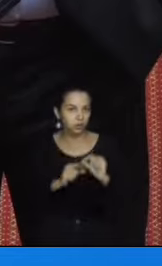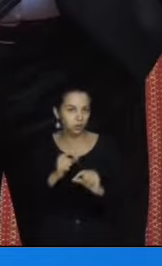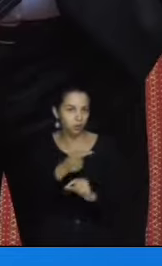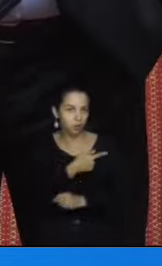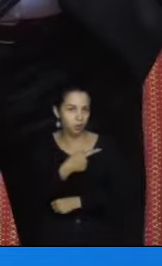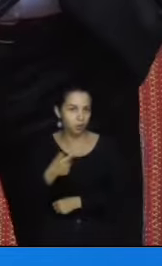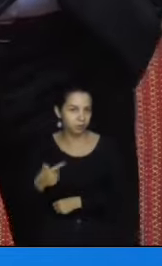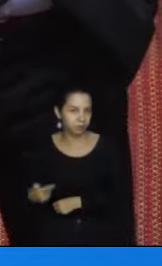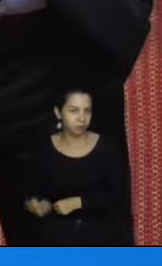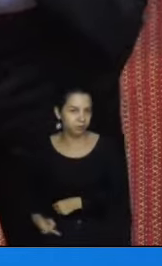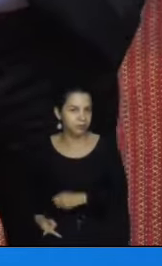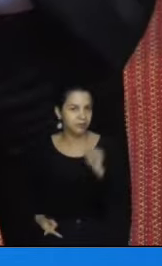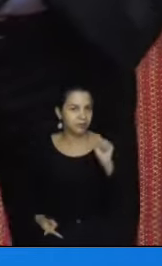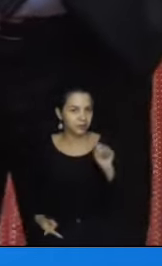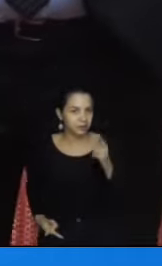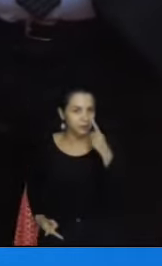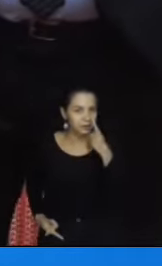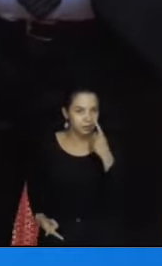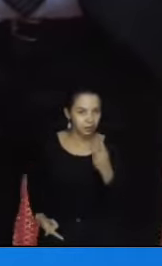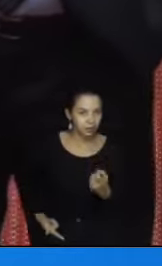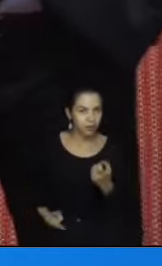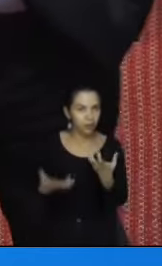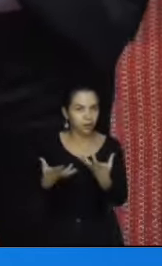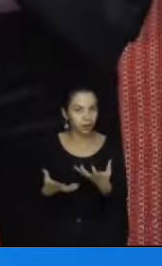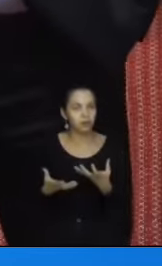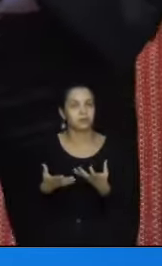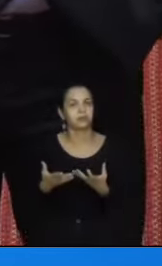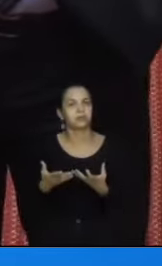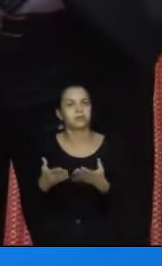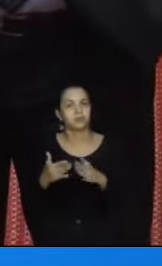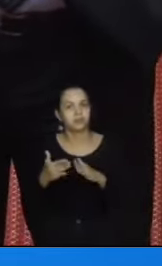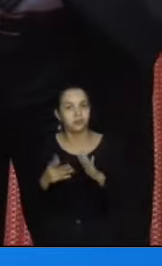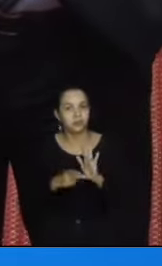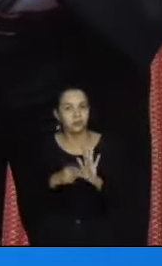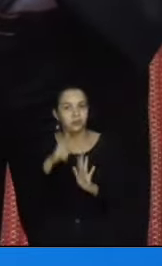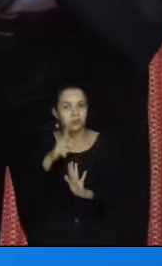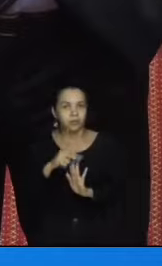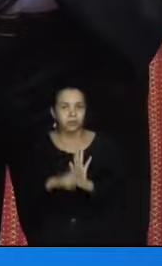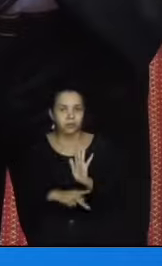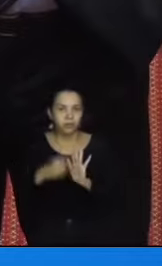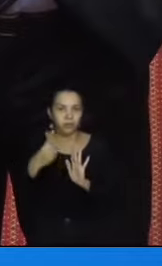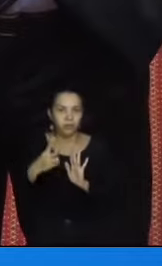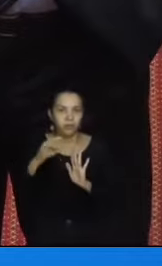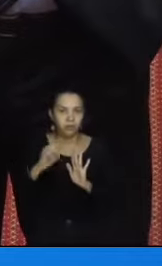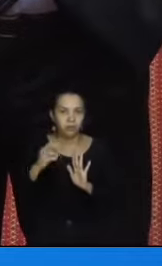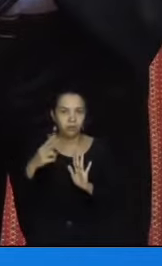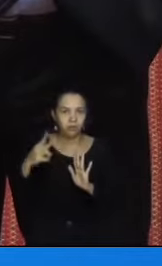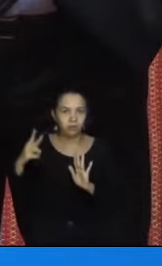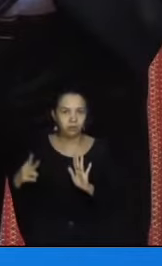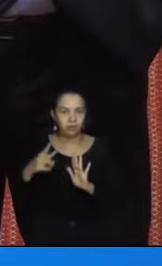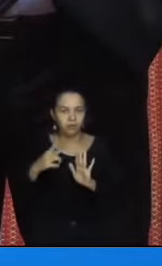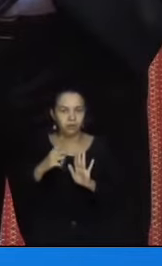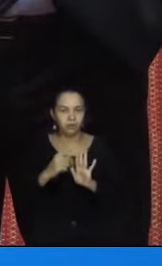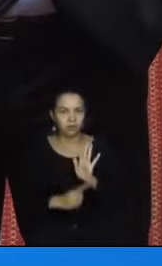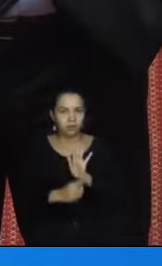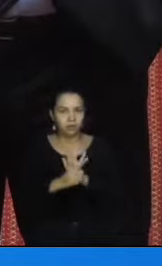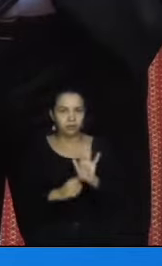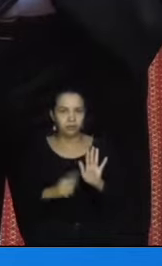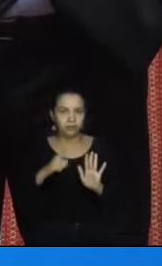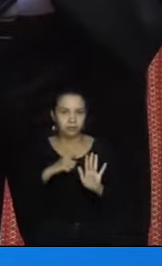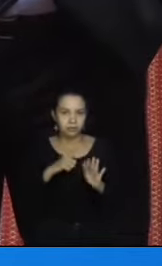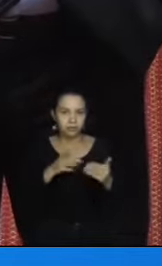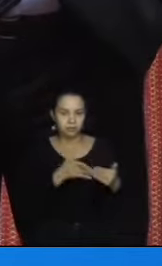governo se tem interesse de fazer alguma medida esse projeto é 2022 o vento já estava desde o início do governo e